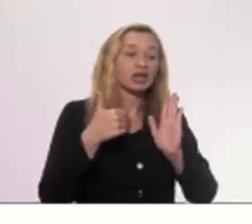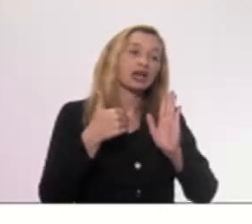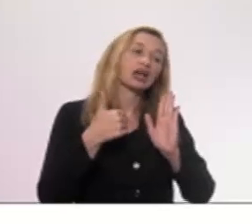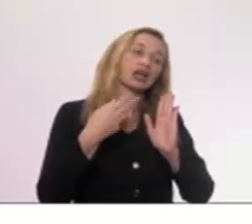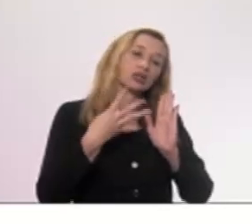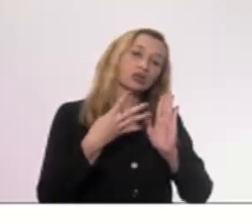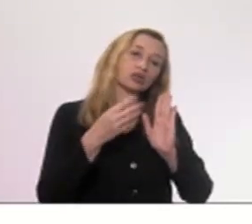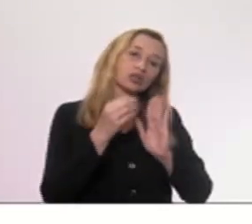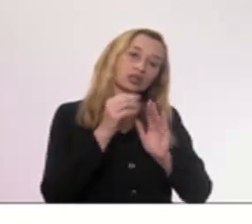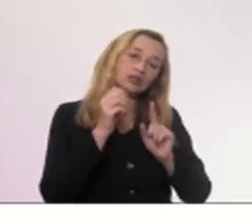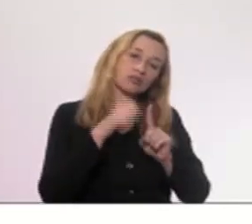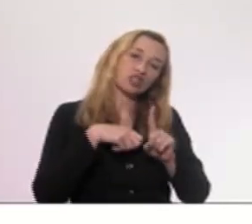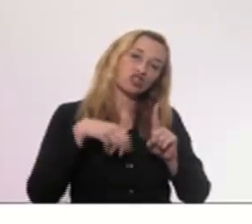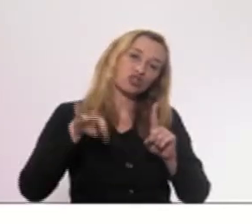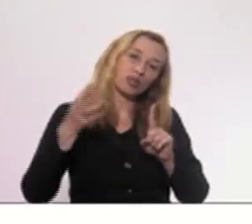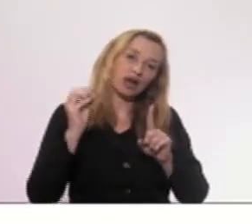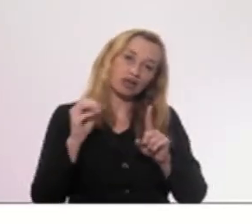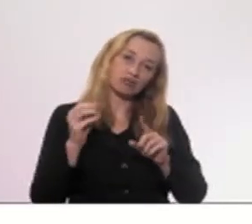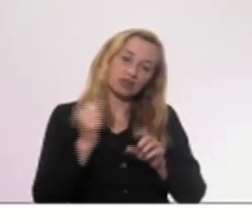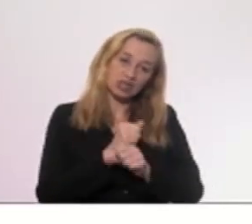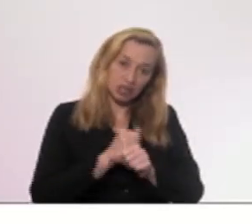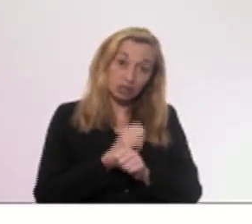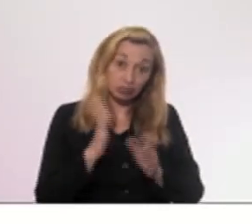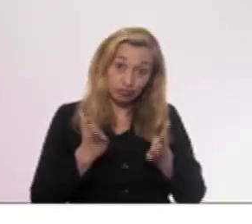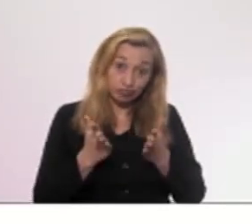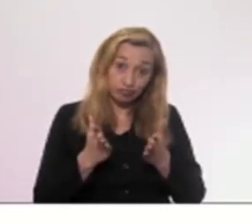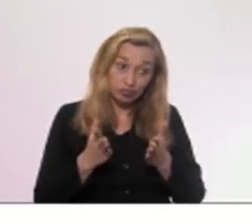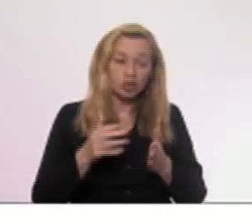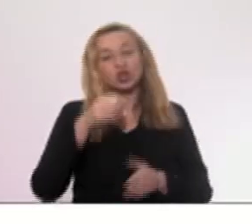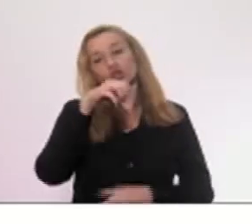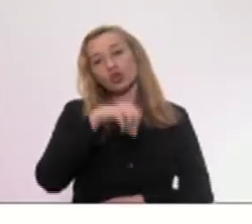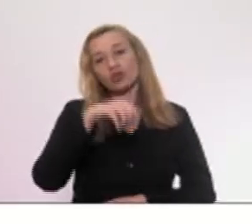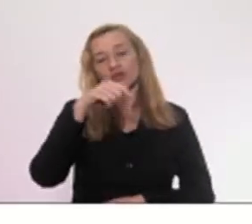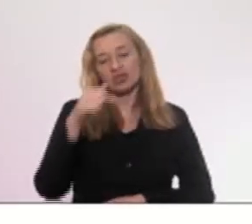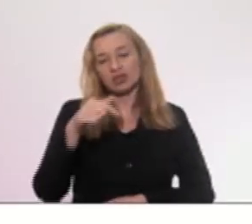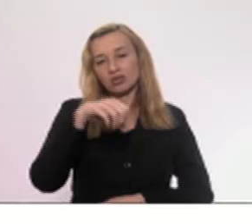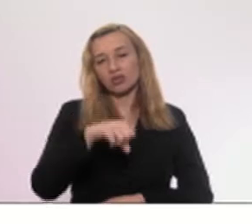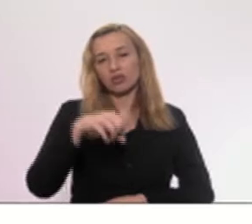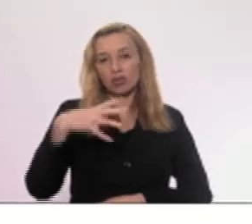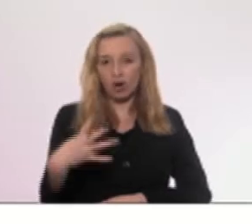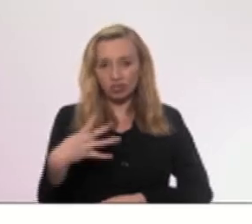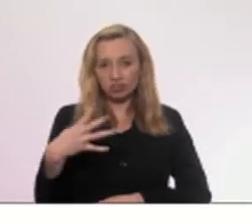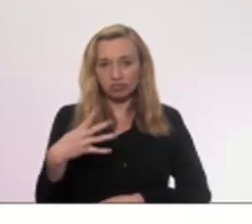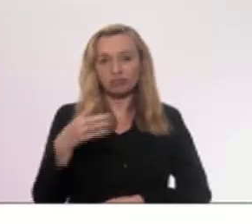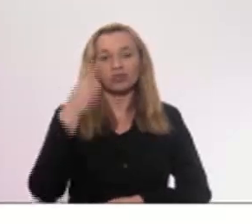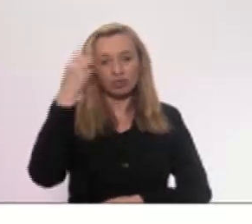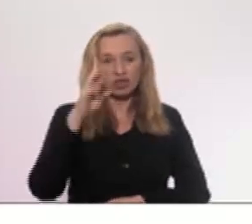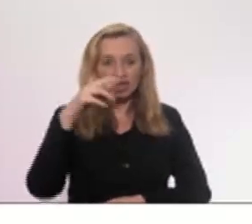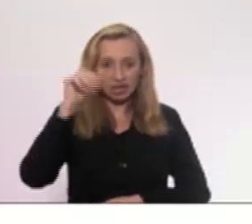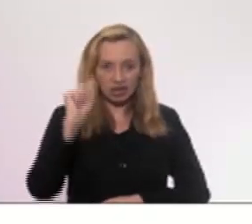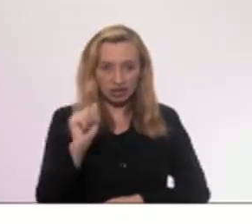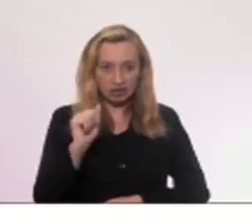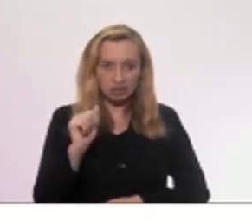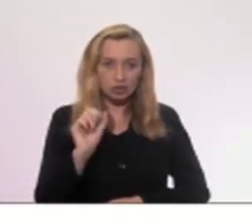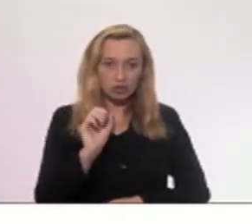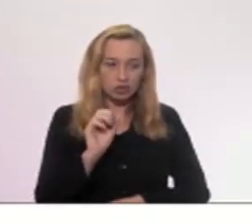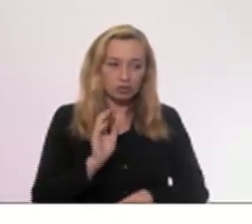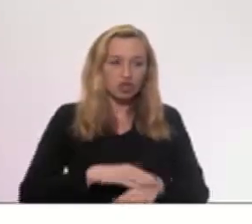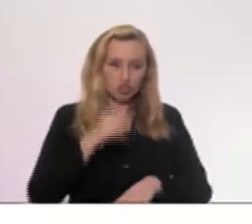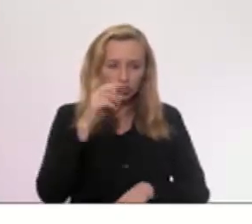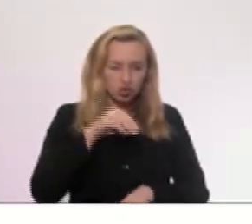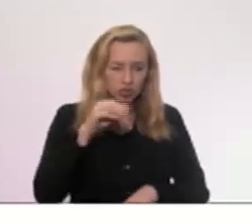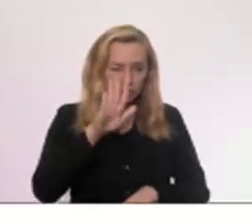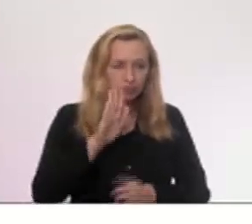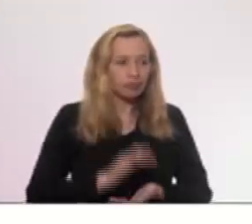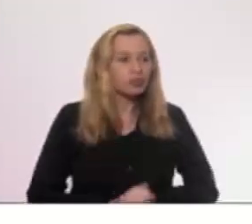maio deste ano, o decreto 9794, deputada Renata Souza, eu falarei por mais um minuto apenas, em que por